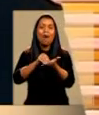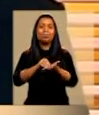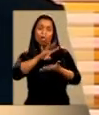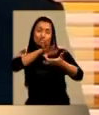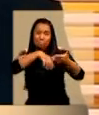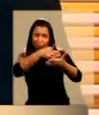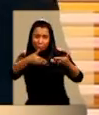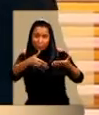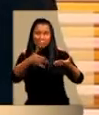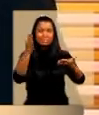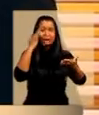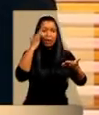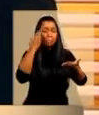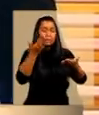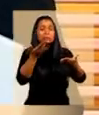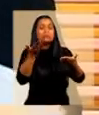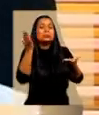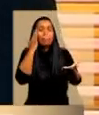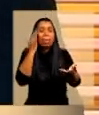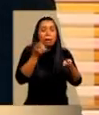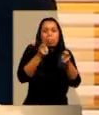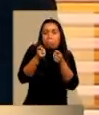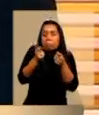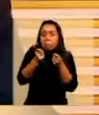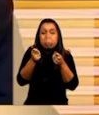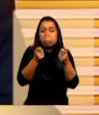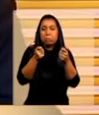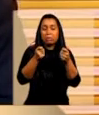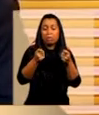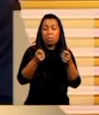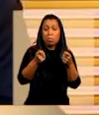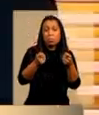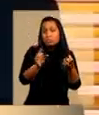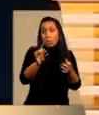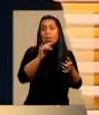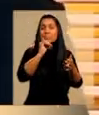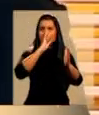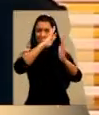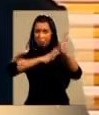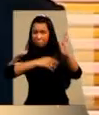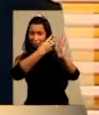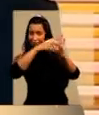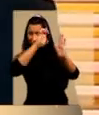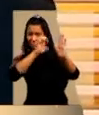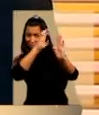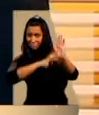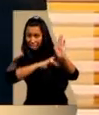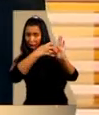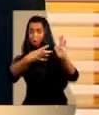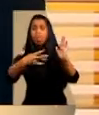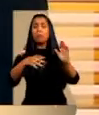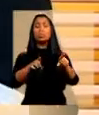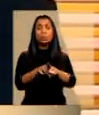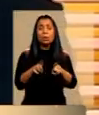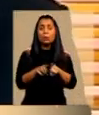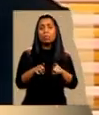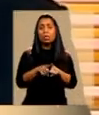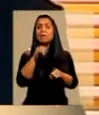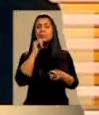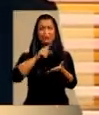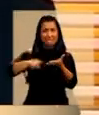de um controle. Esse controle, coisa básica, não precisa ser tão complexo. Desde uma planilha de Excel, até um sistema, até